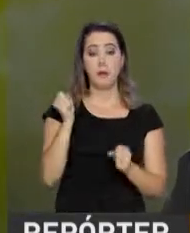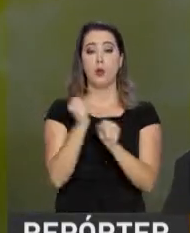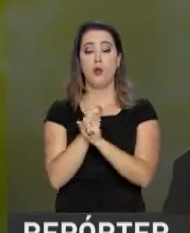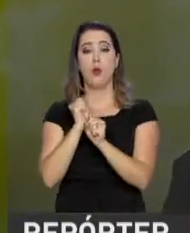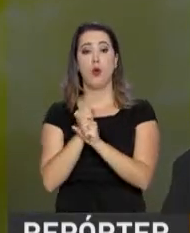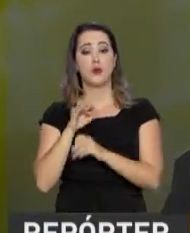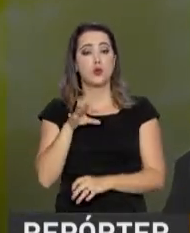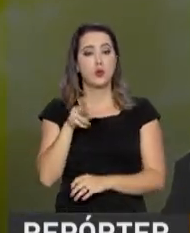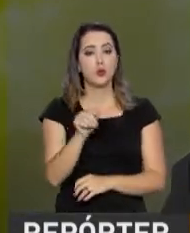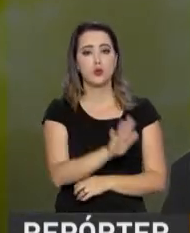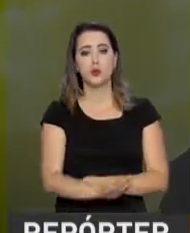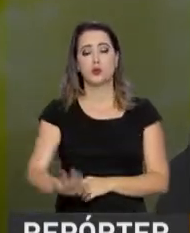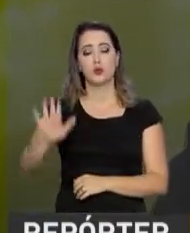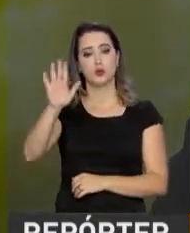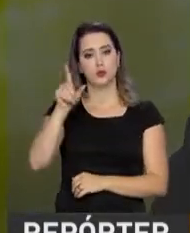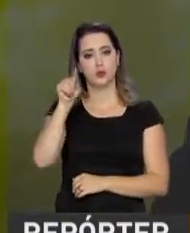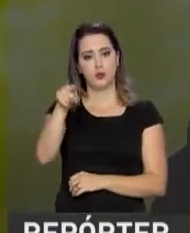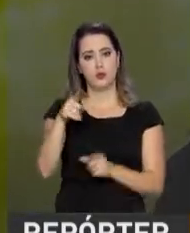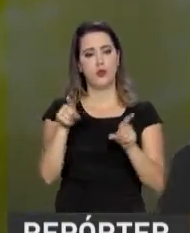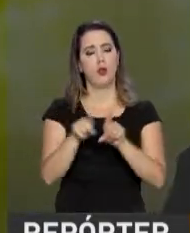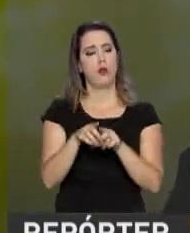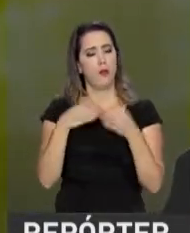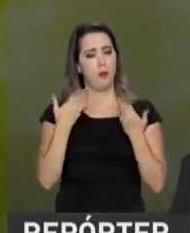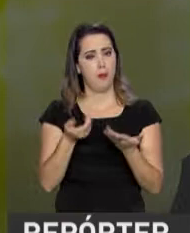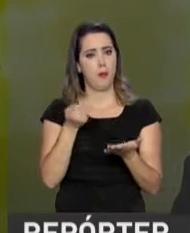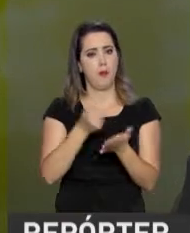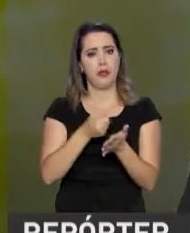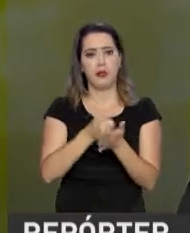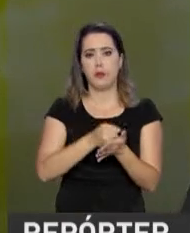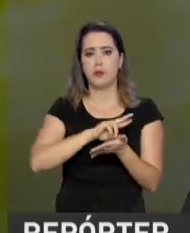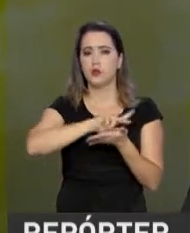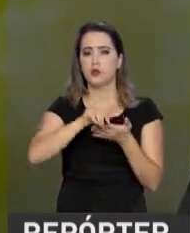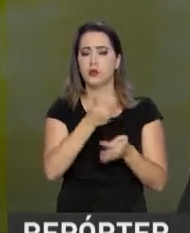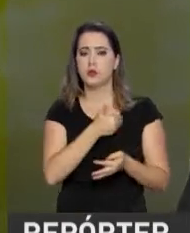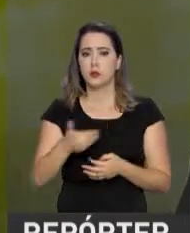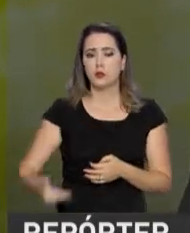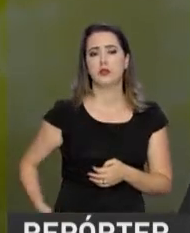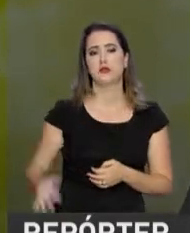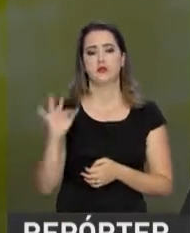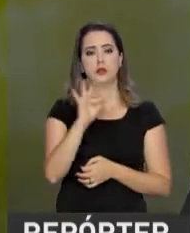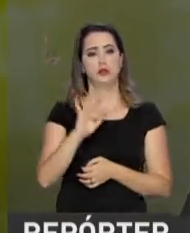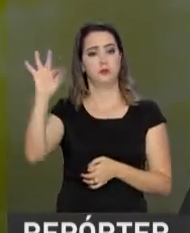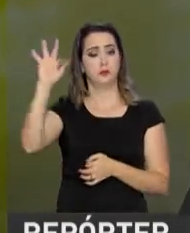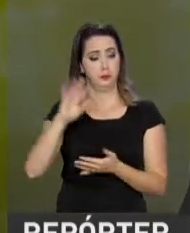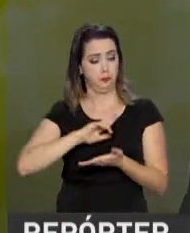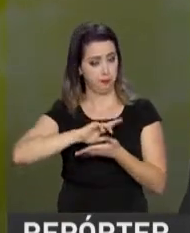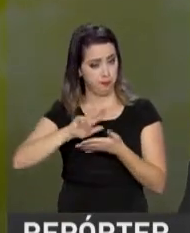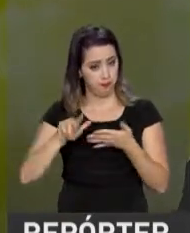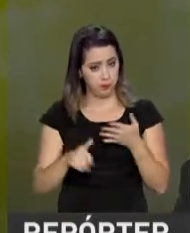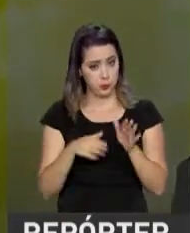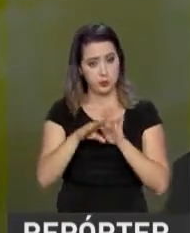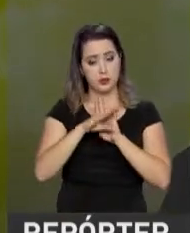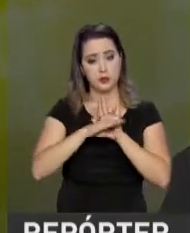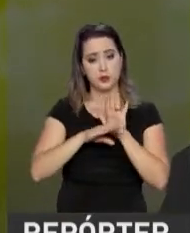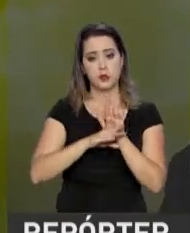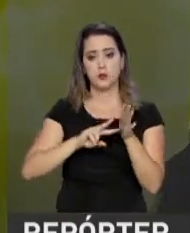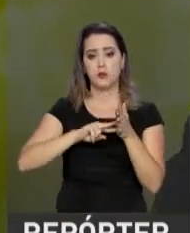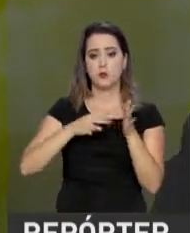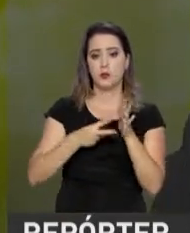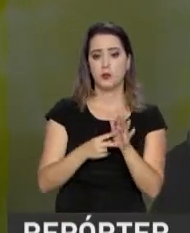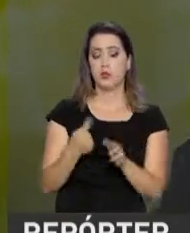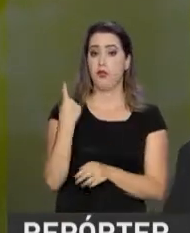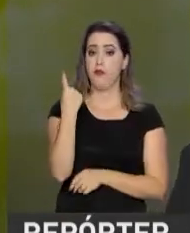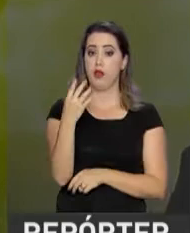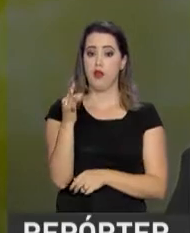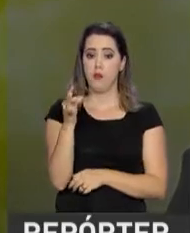Brasil, custeadas pelos programas SICOMV, PAC e também pelo programa Avançar. Os dados correspondem a